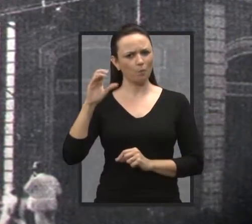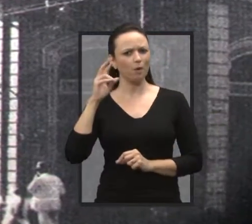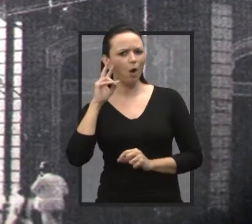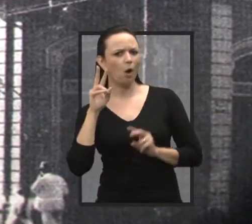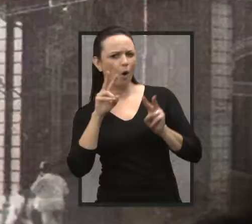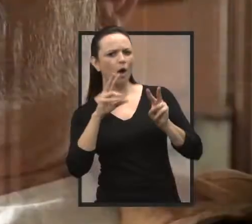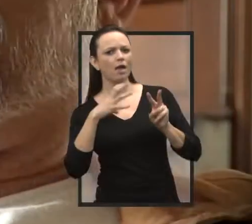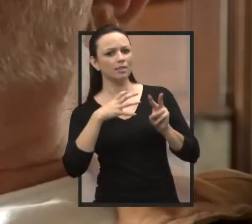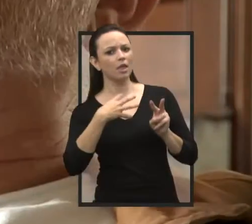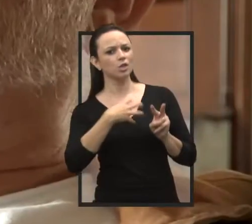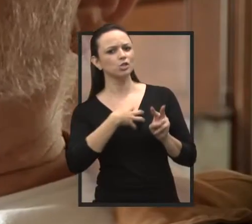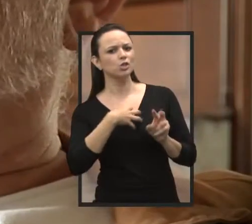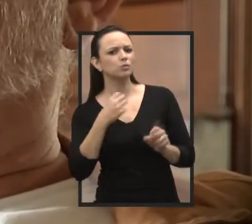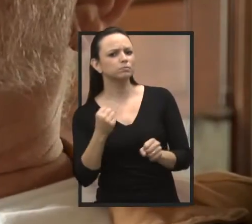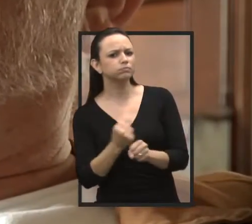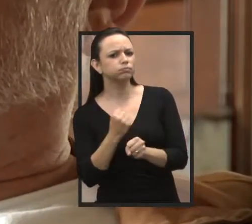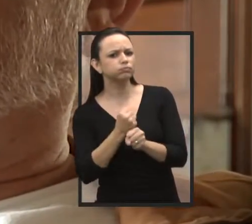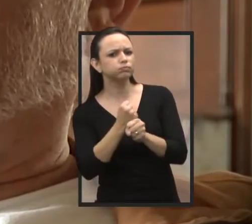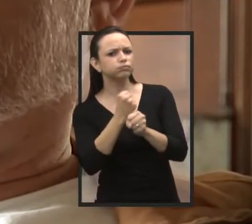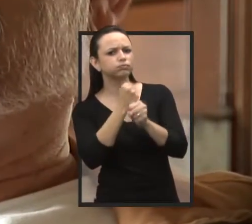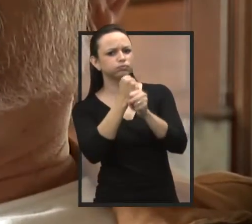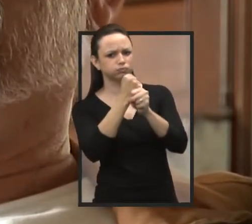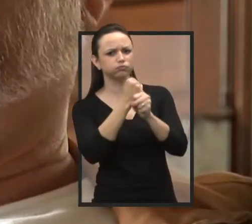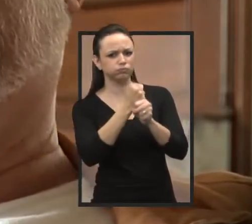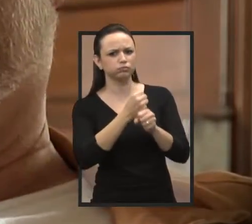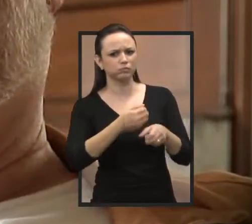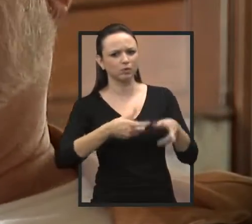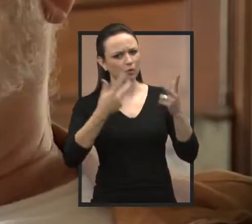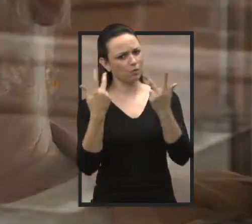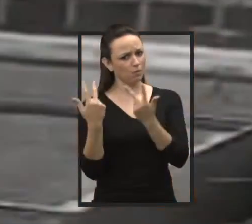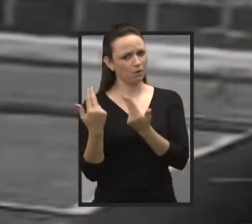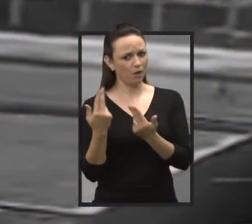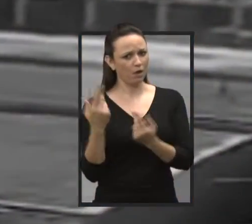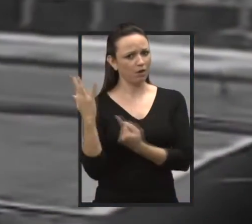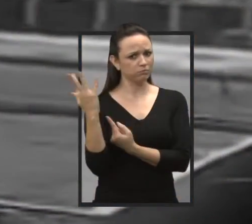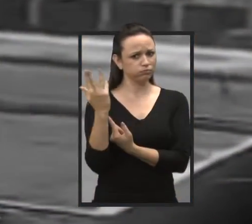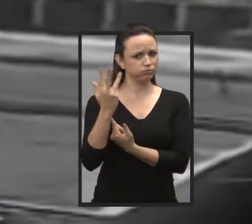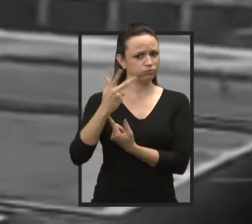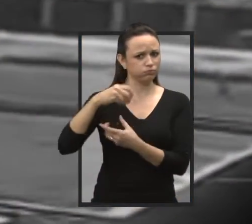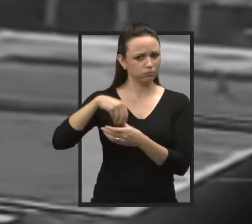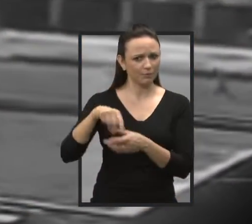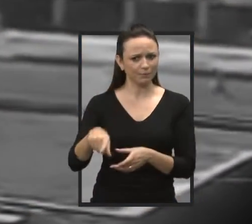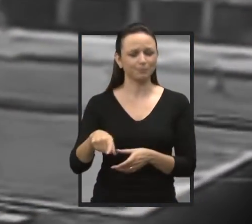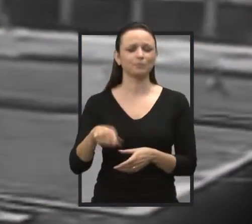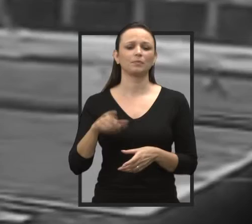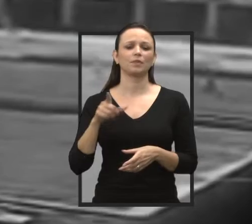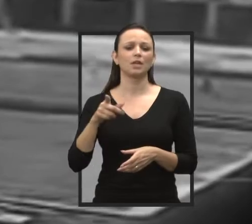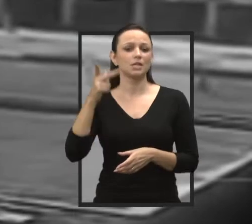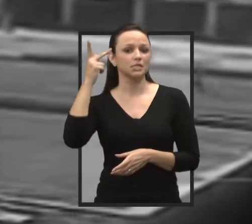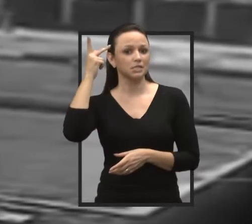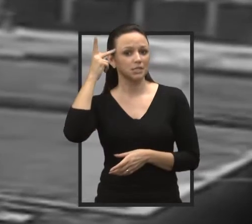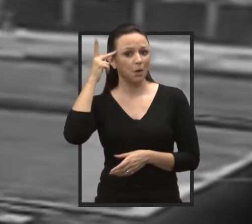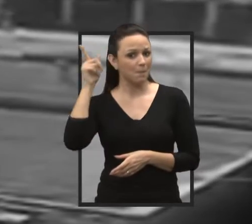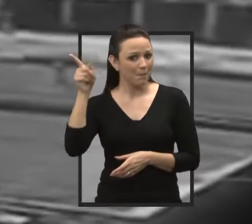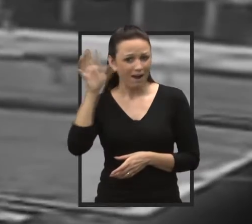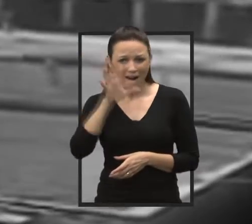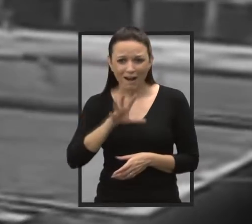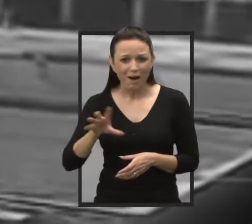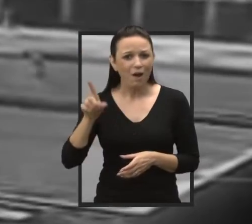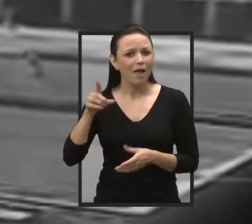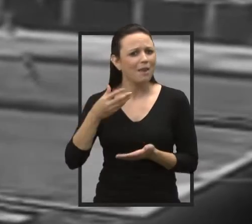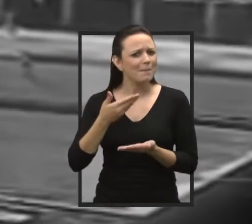esse estilo, foi construído sob esse estilo. São Paulo foi o maior produtor de café